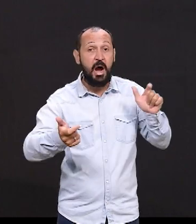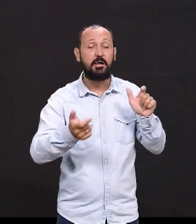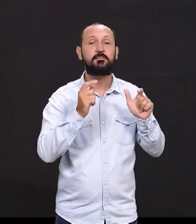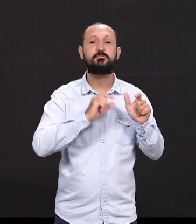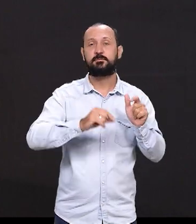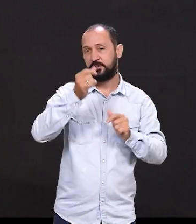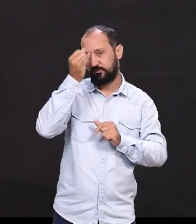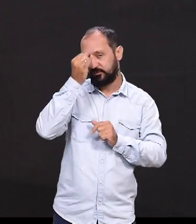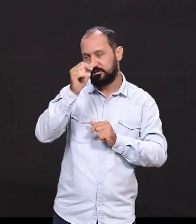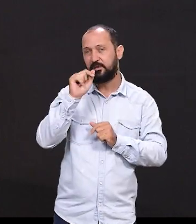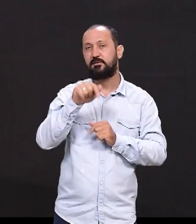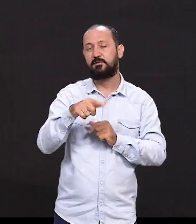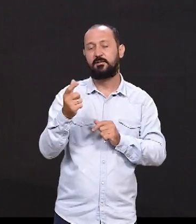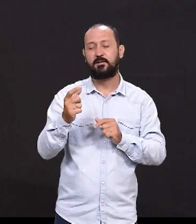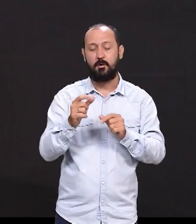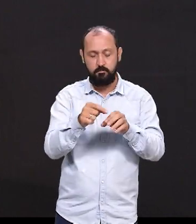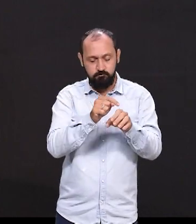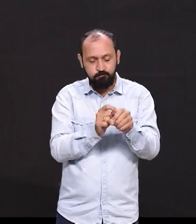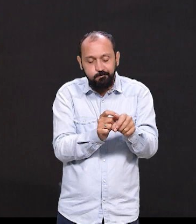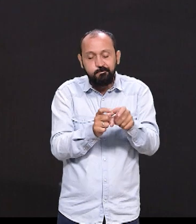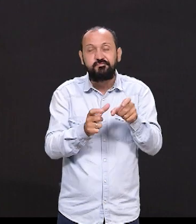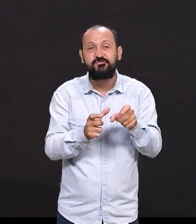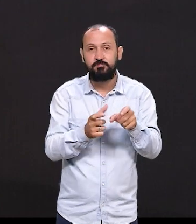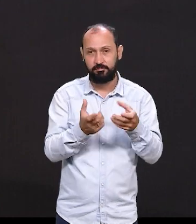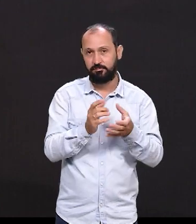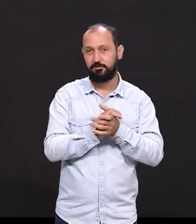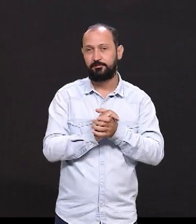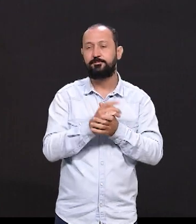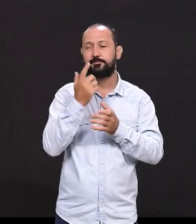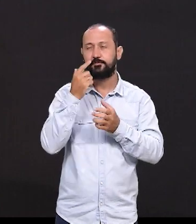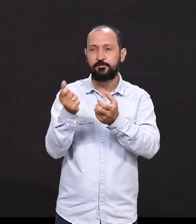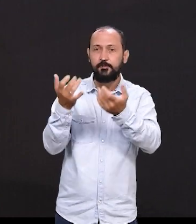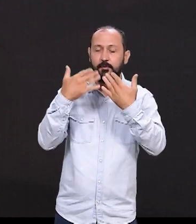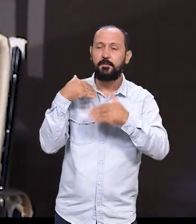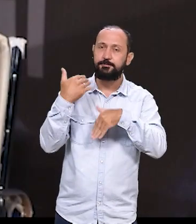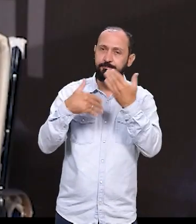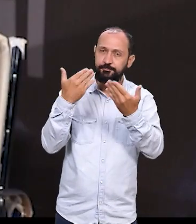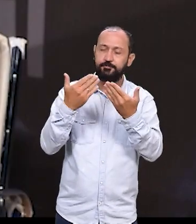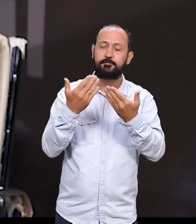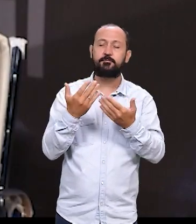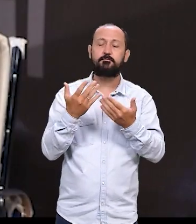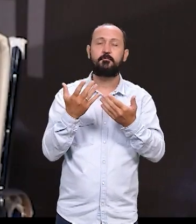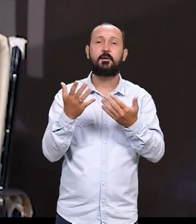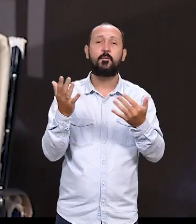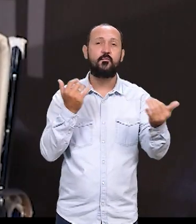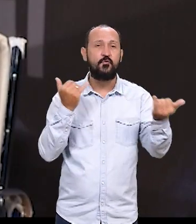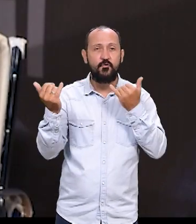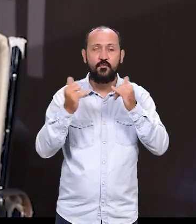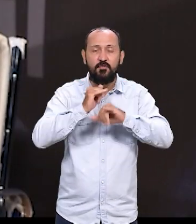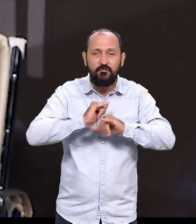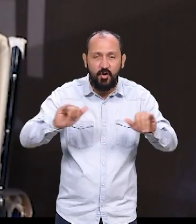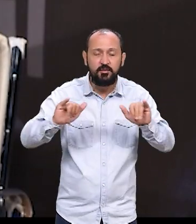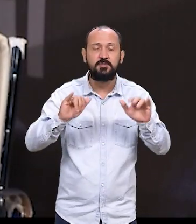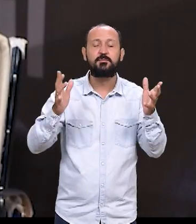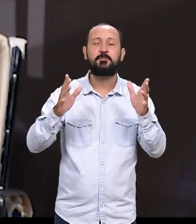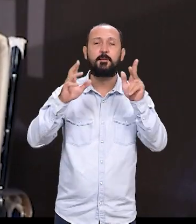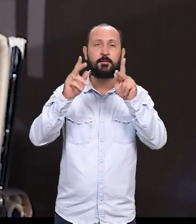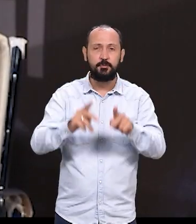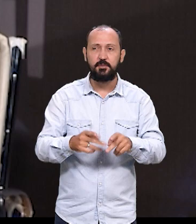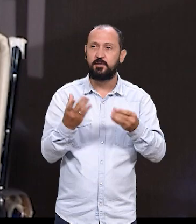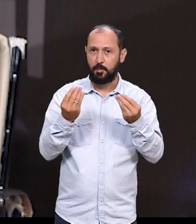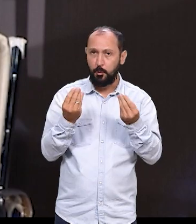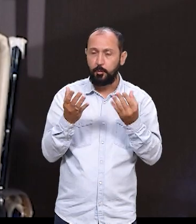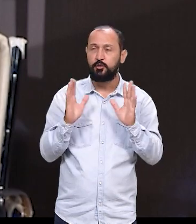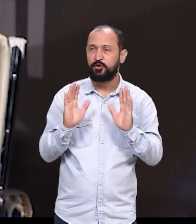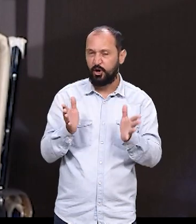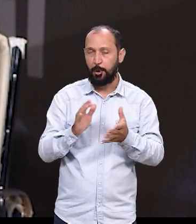arsenal de tratamento maior para combater esse mal tão grande que é o que é o tumor Doutora apesar da da evolução que o senhor acabou de falar é de